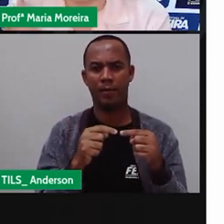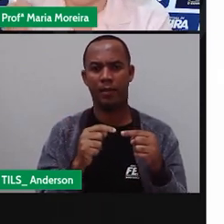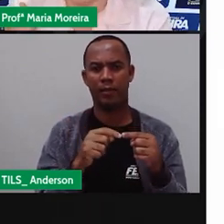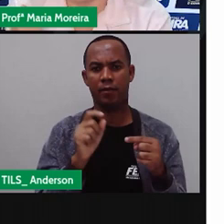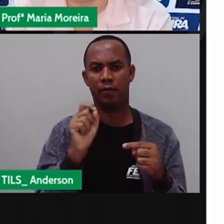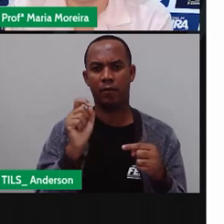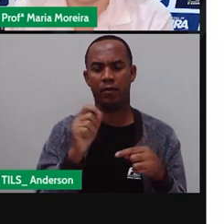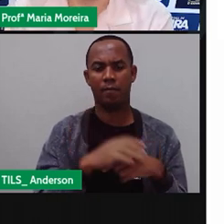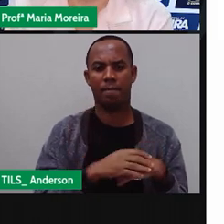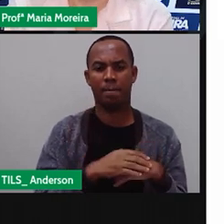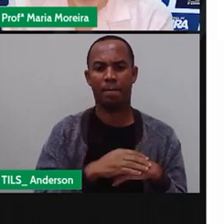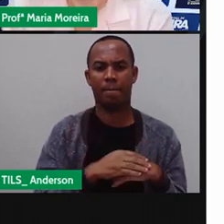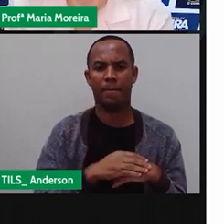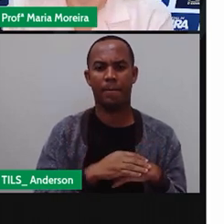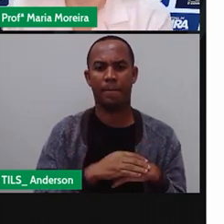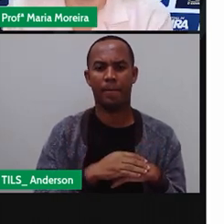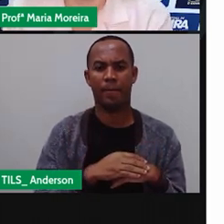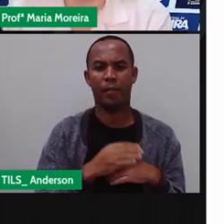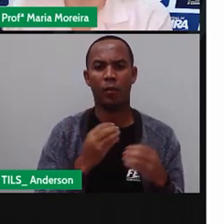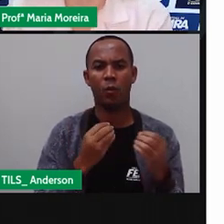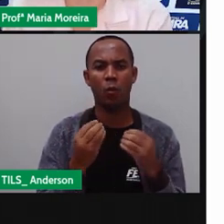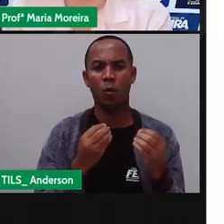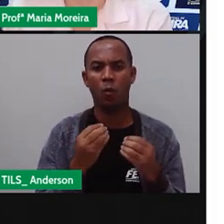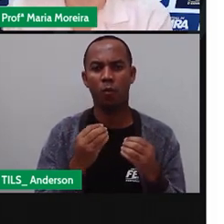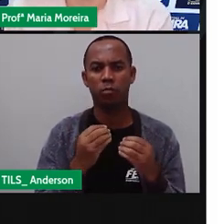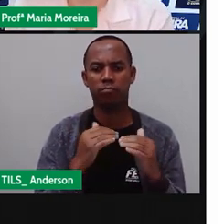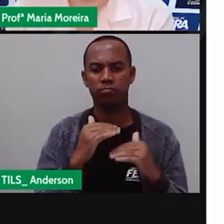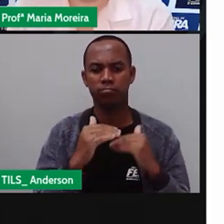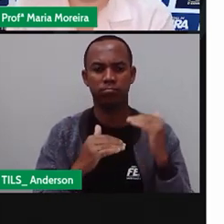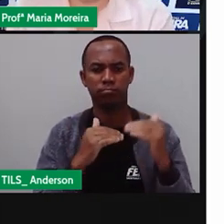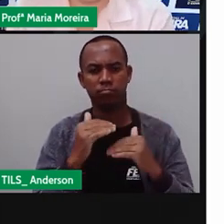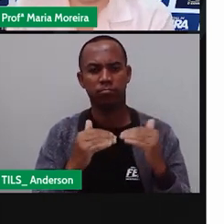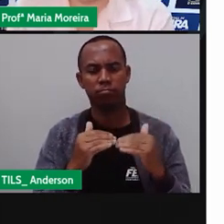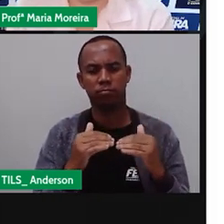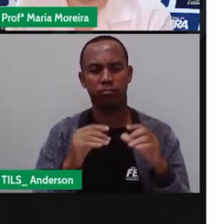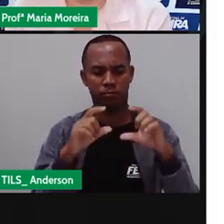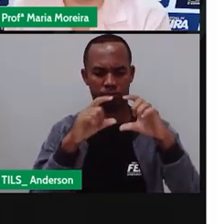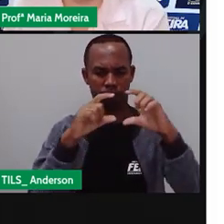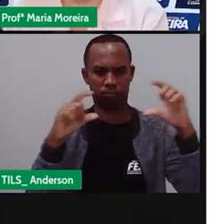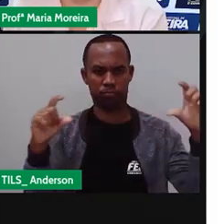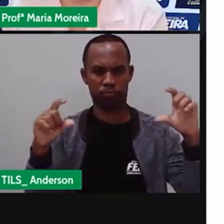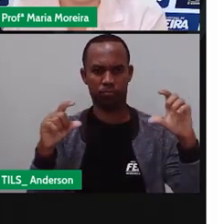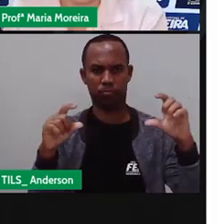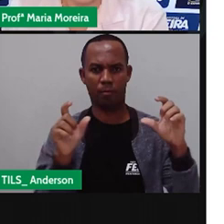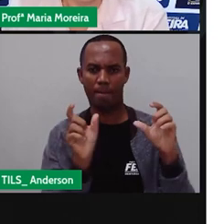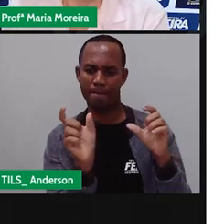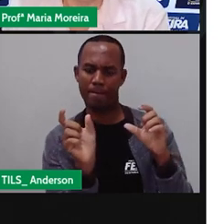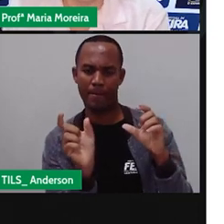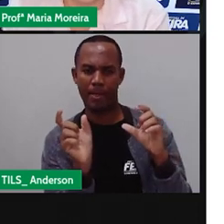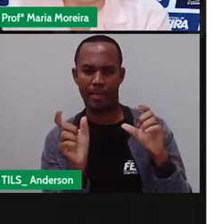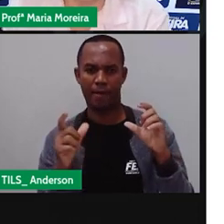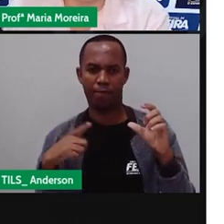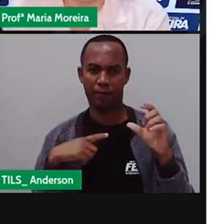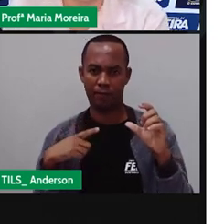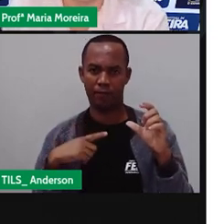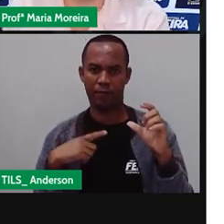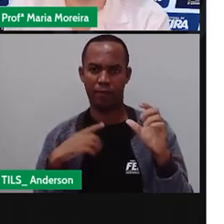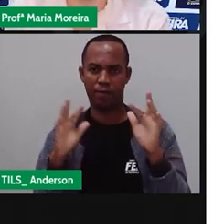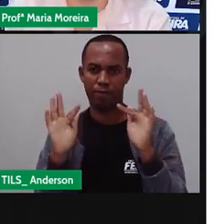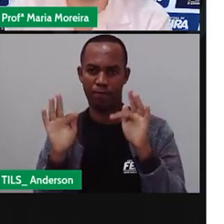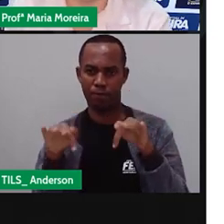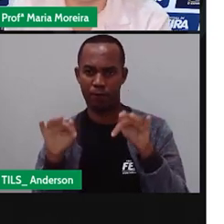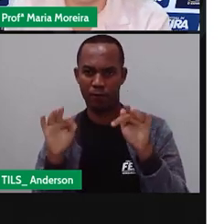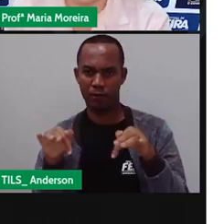né, que a gente acabou de falar, constatamos que ao final de cada verso existem palavras cuja terminação